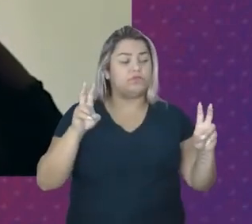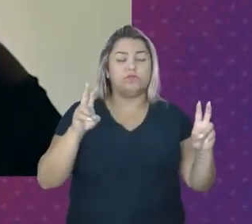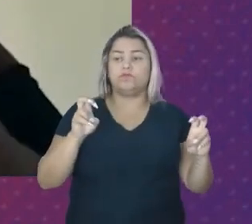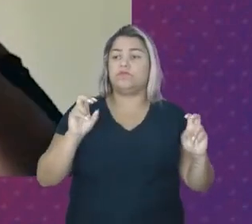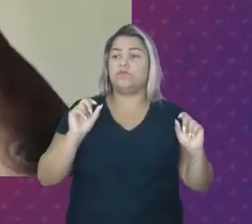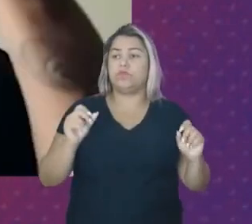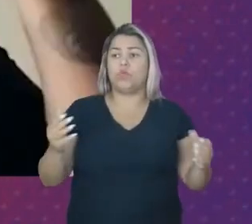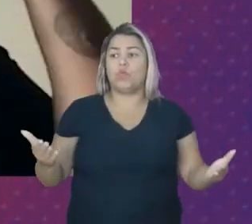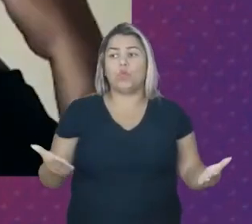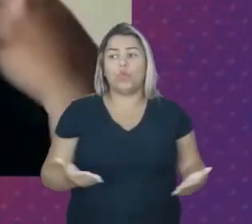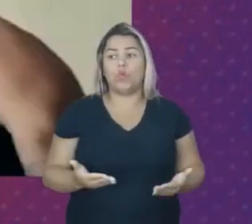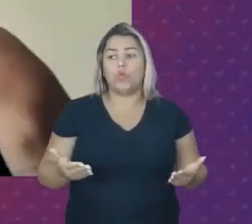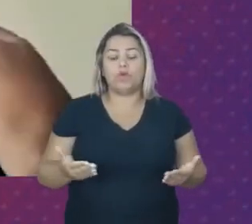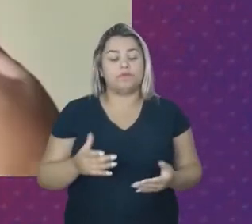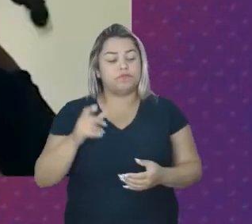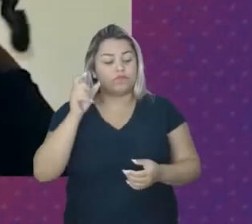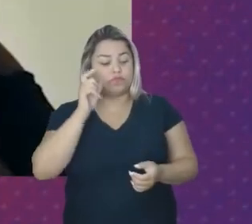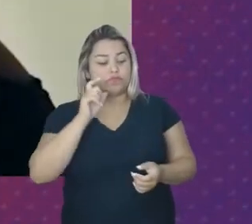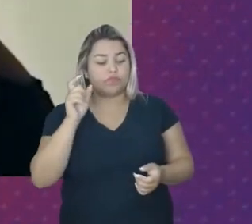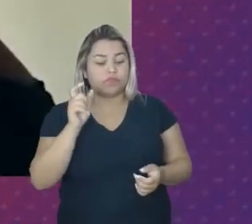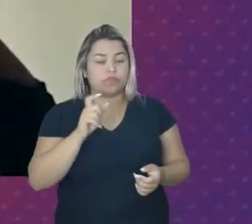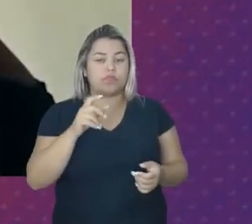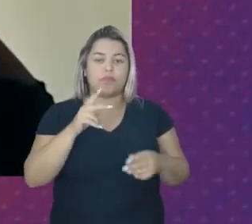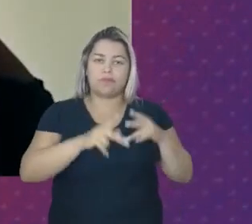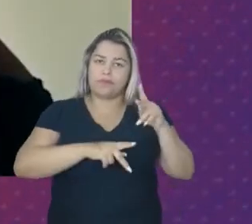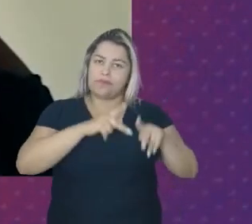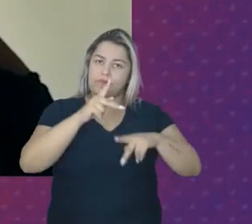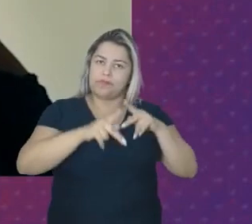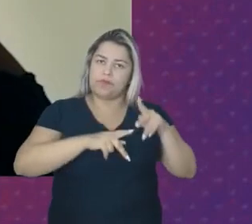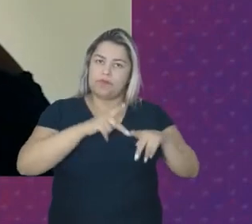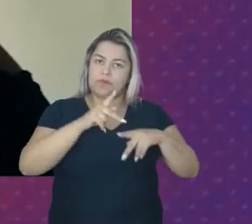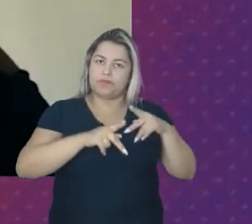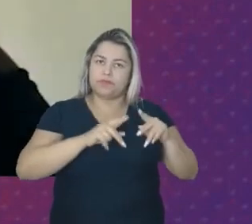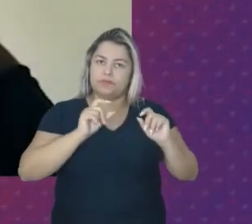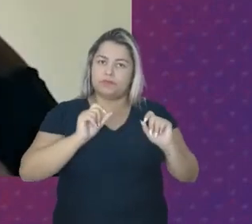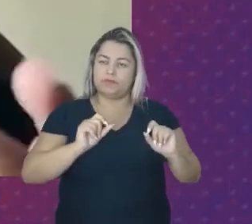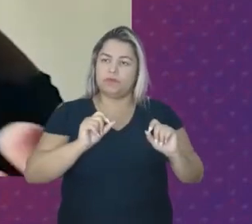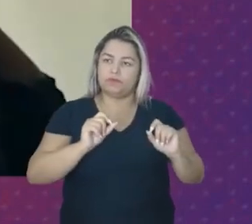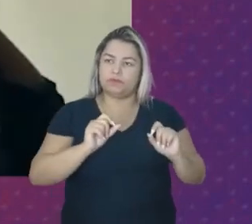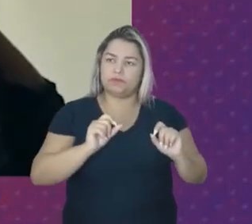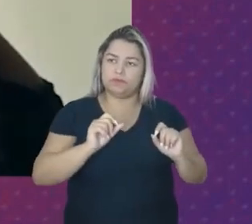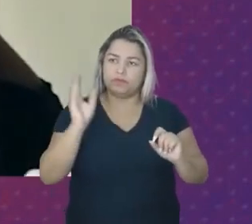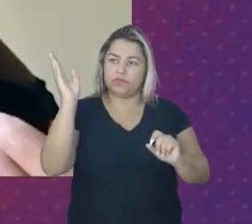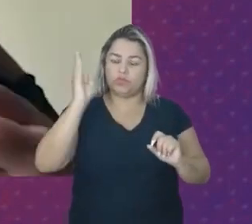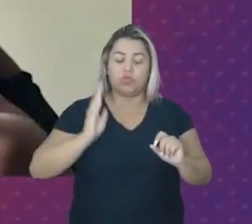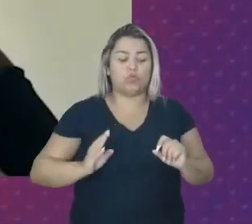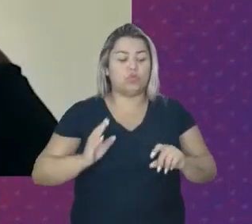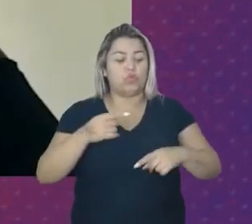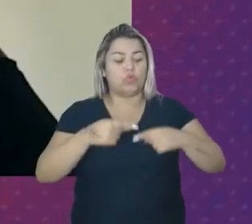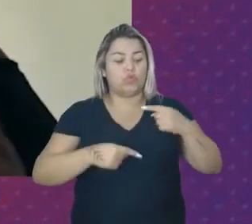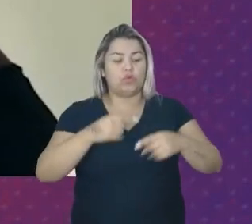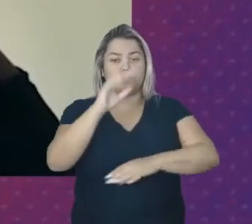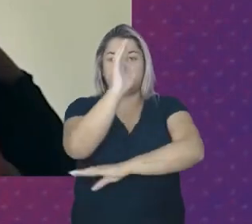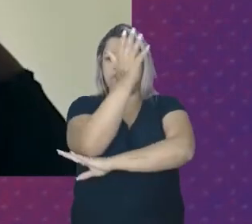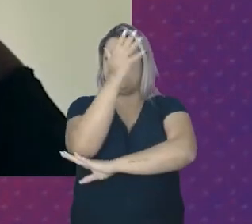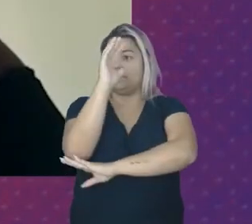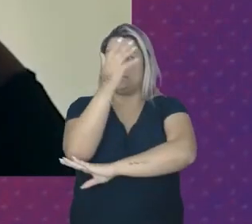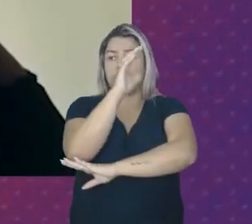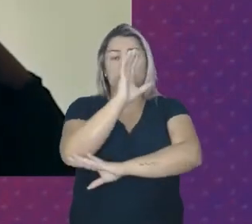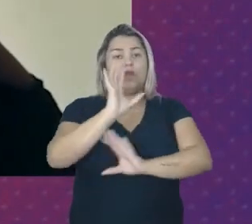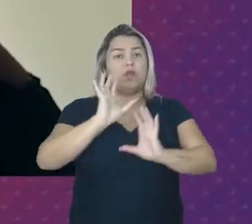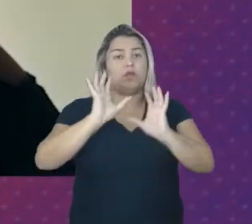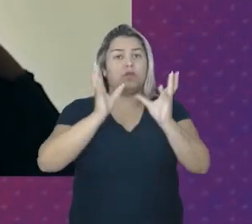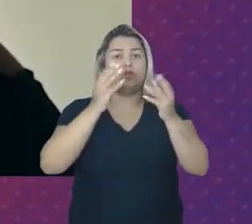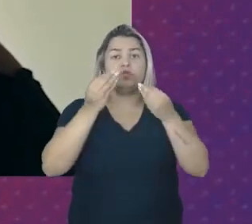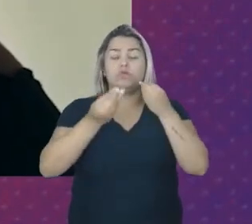ao agora, mas que são de interesse da população, com certeza. Se discute muito sobre o meio ambiente, sobre a situação climática e como